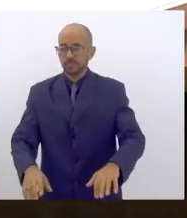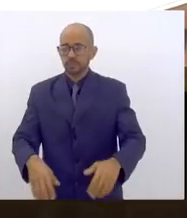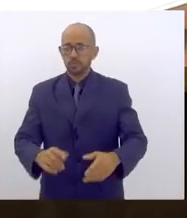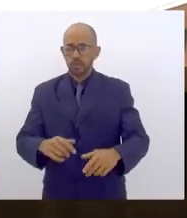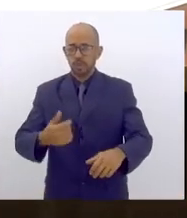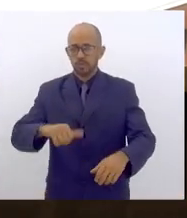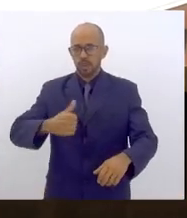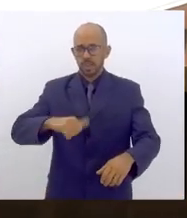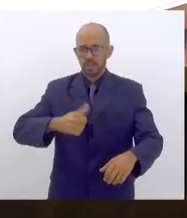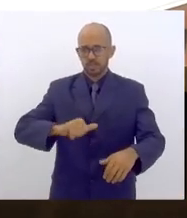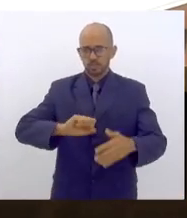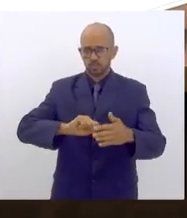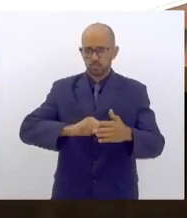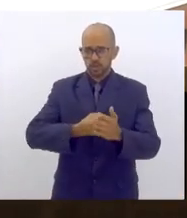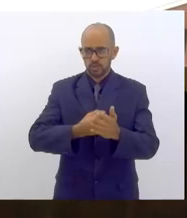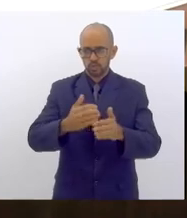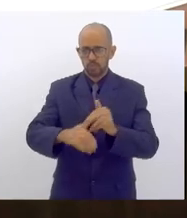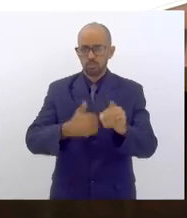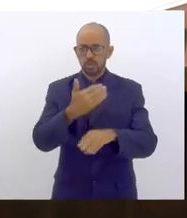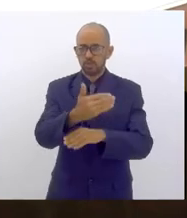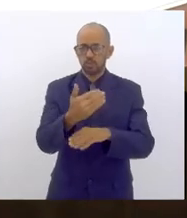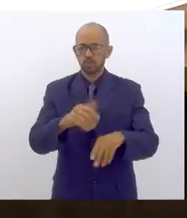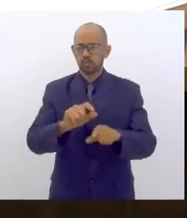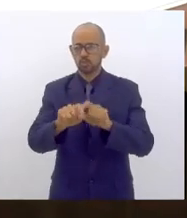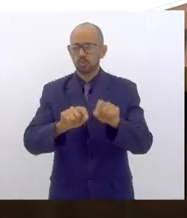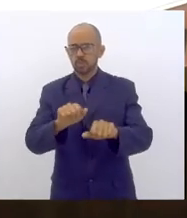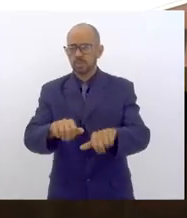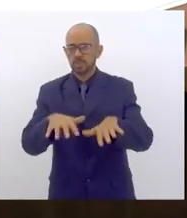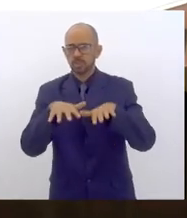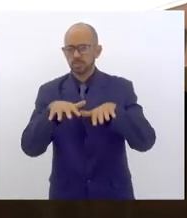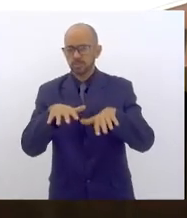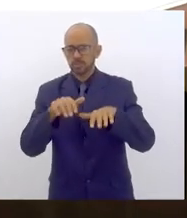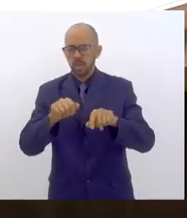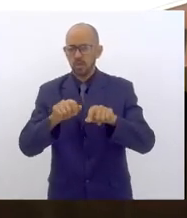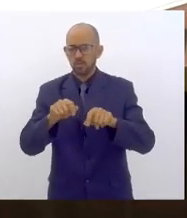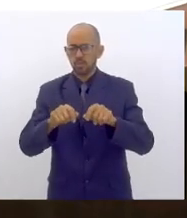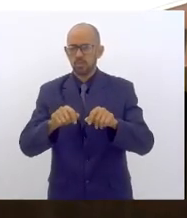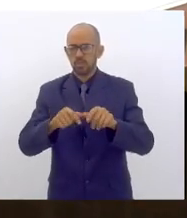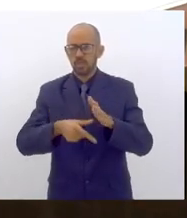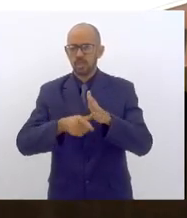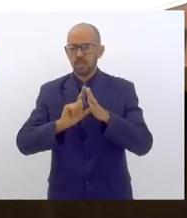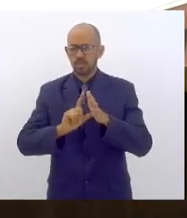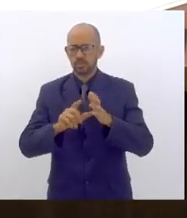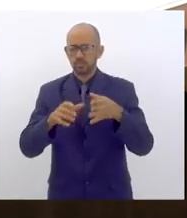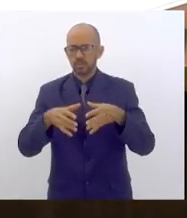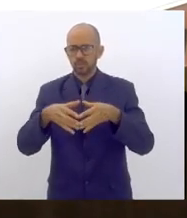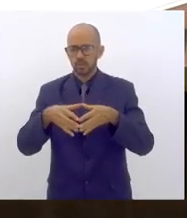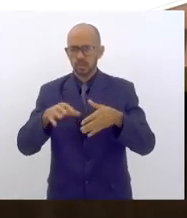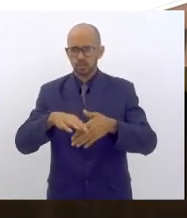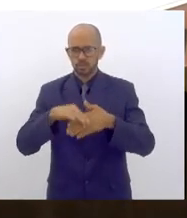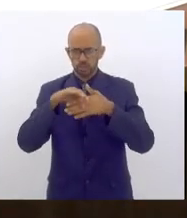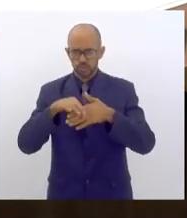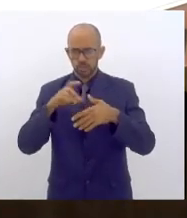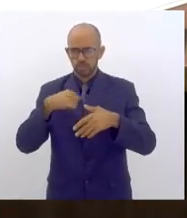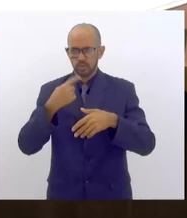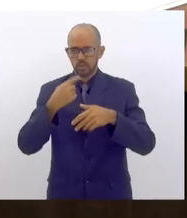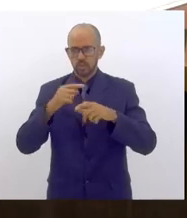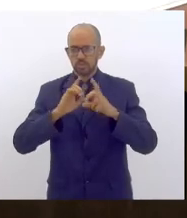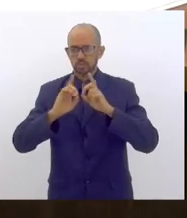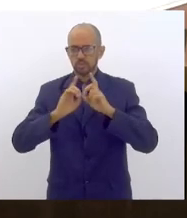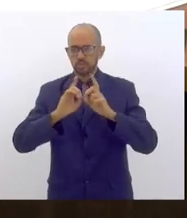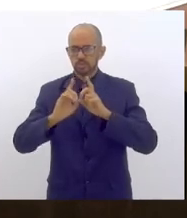vetos, sobretudo uma sessão que foi precedida por uma sessão do Colégio de Líderes, onde nós